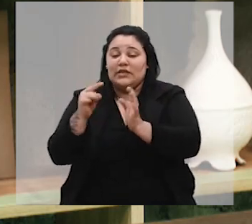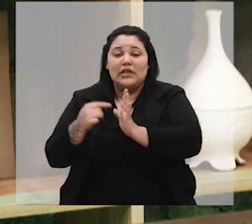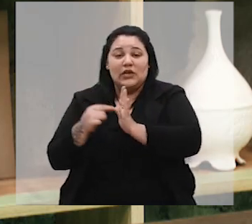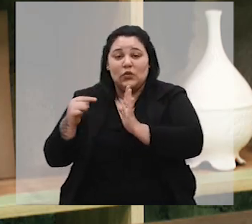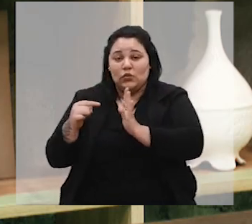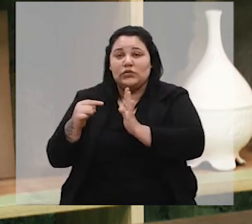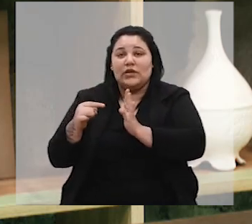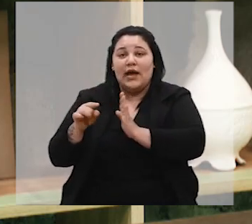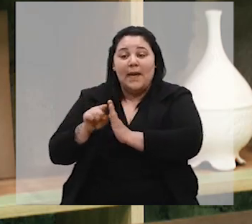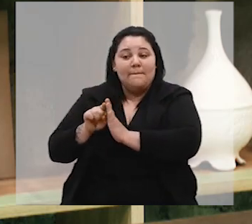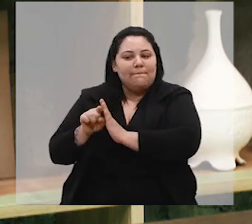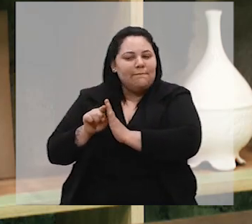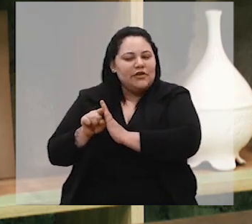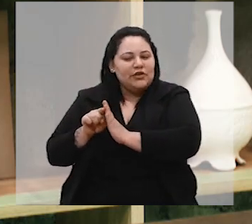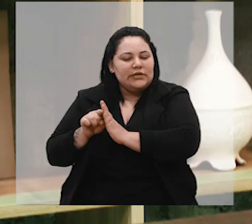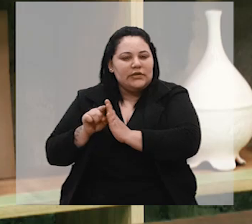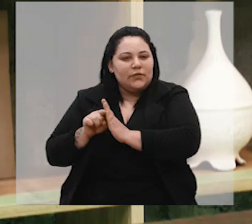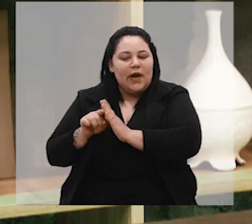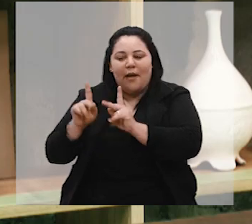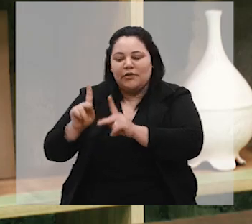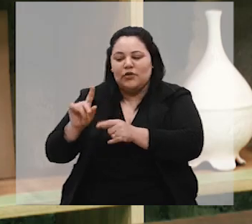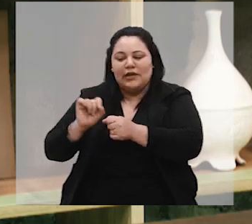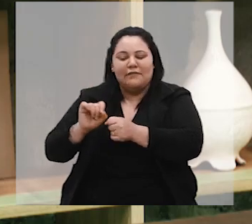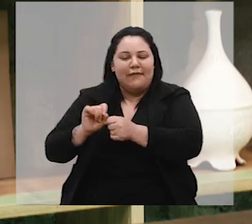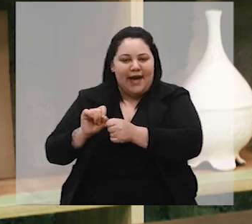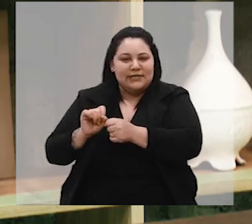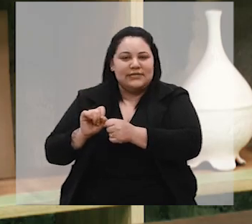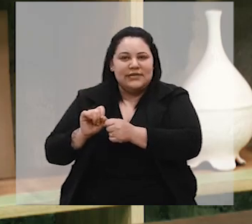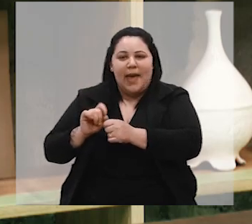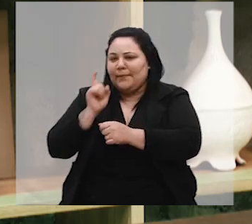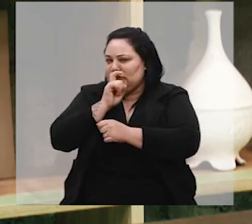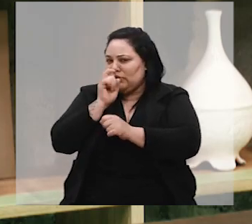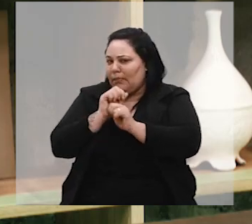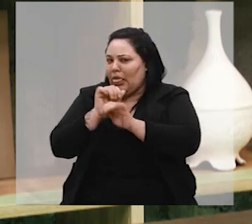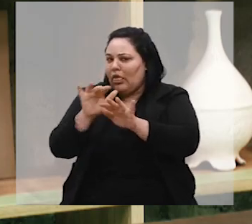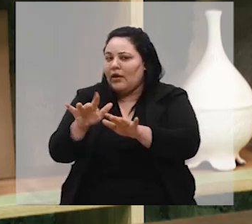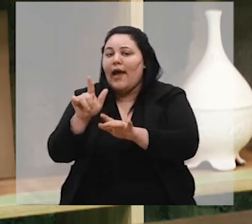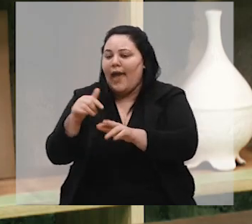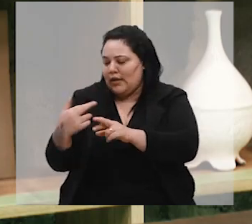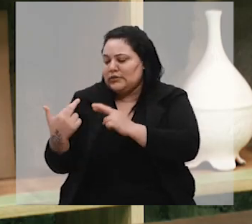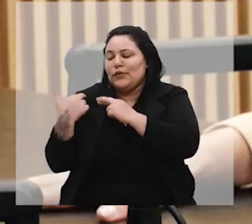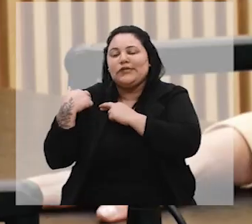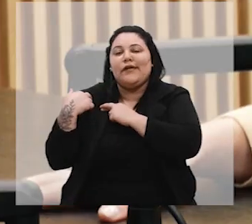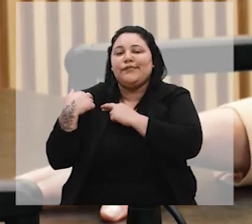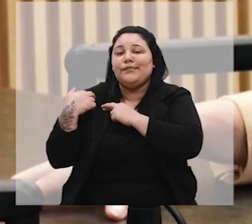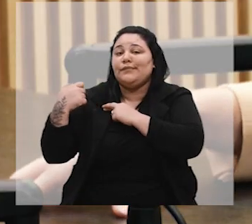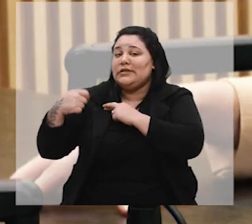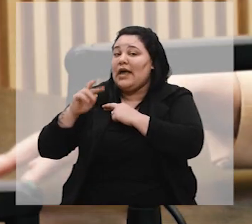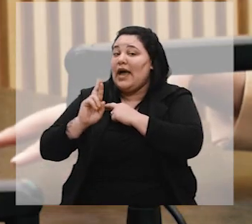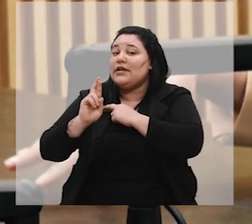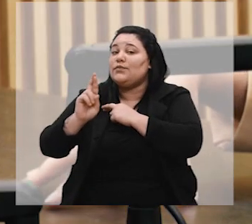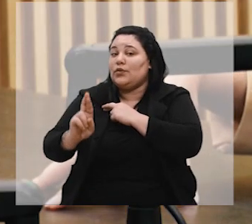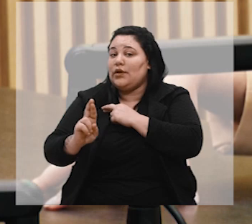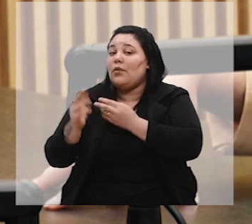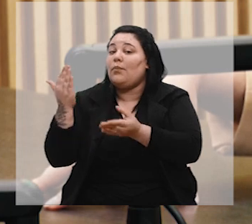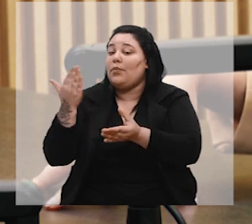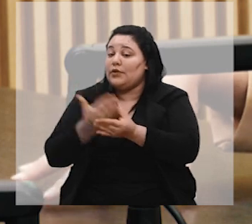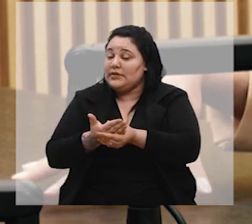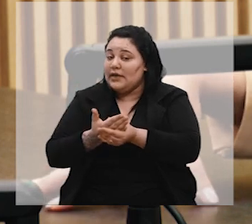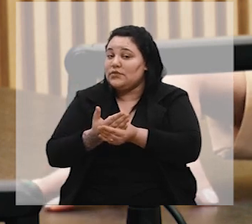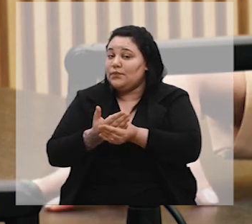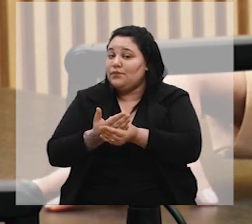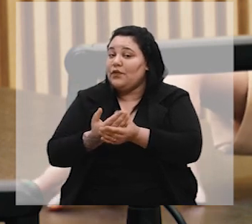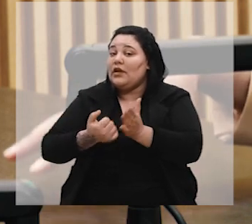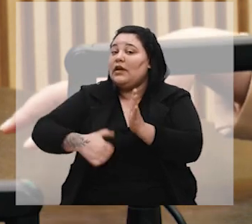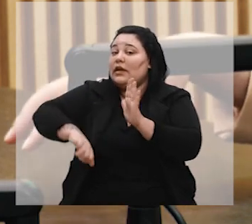investigação que a pessoa, não o candidato, a pessoa que faz, né, propaga o ato também é responsável por isso. É responsável, ela pode responder um